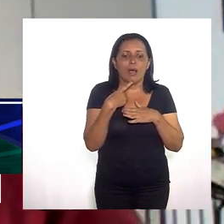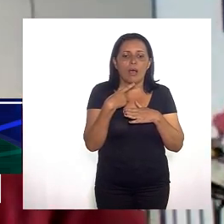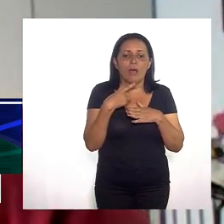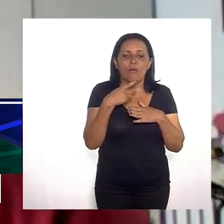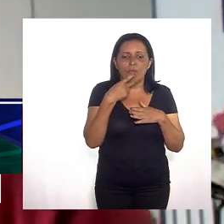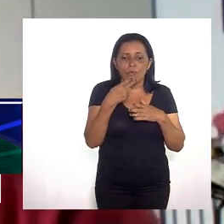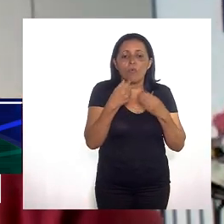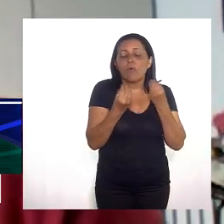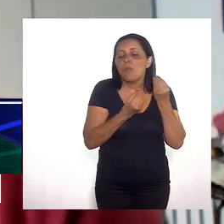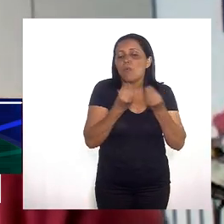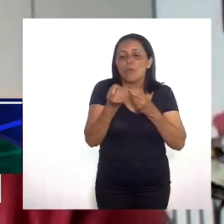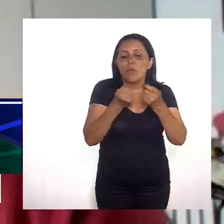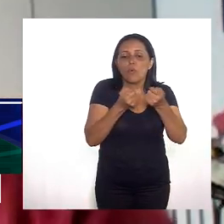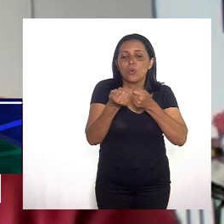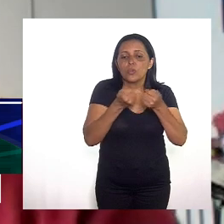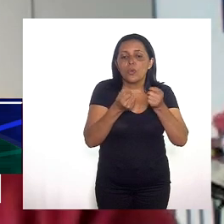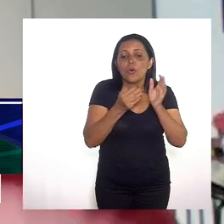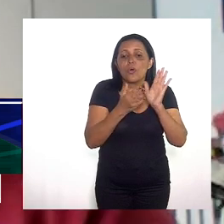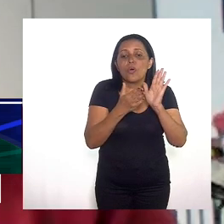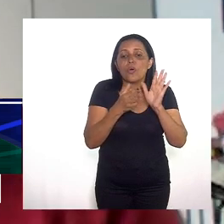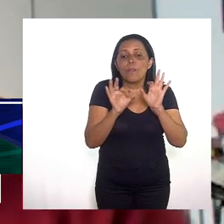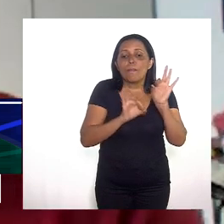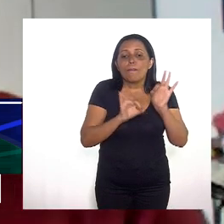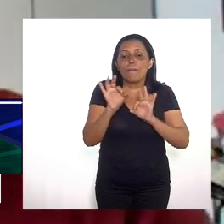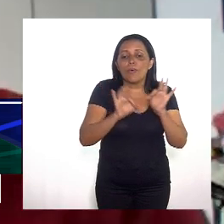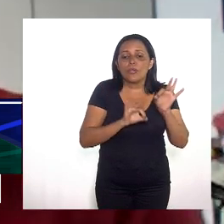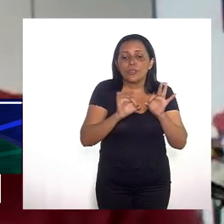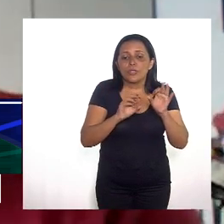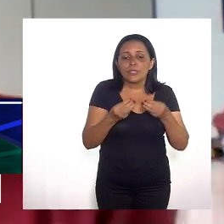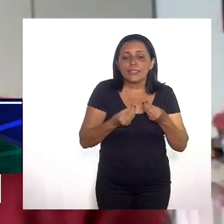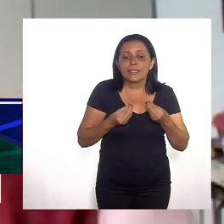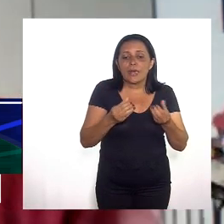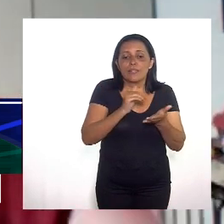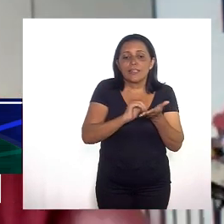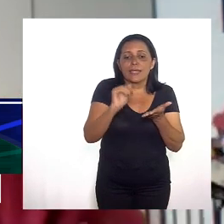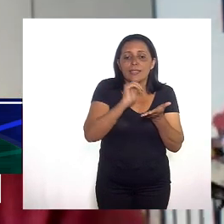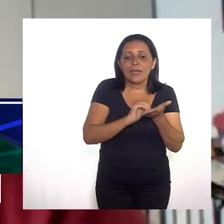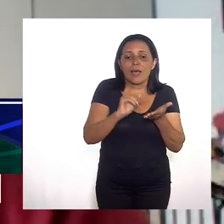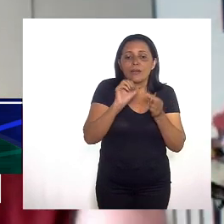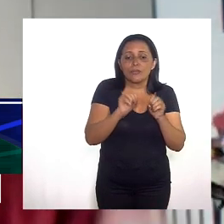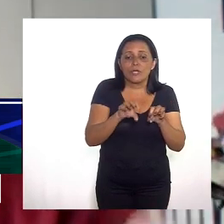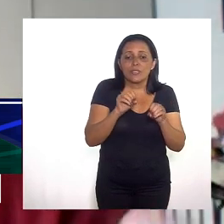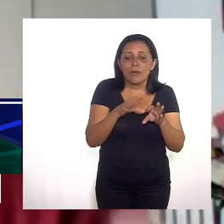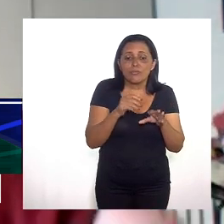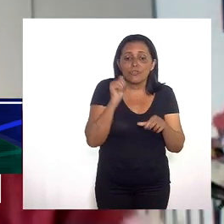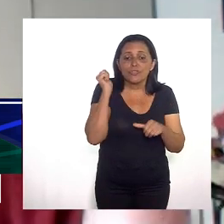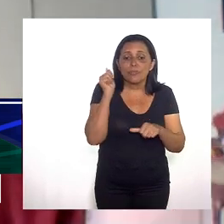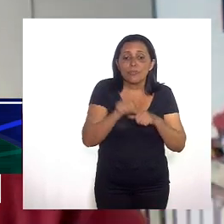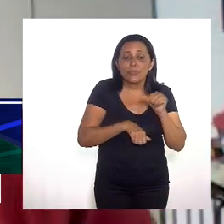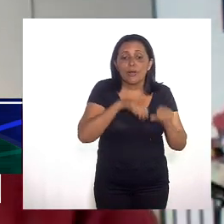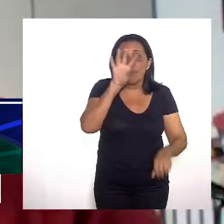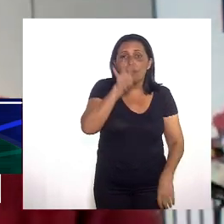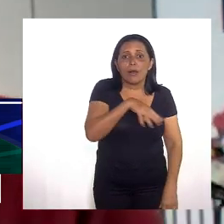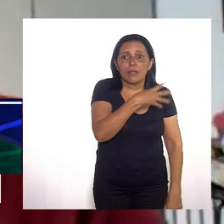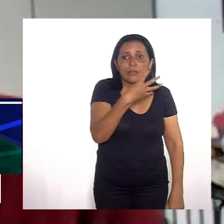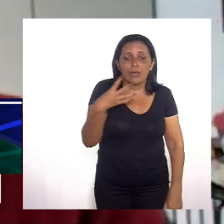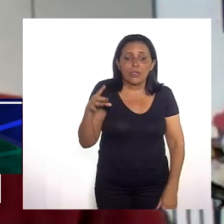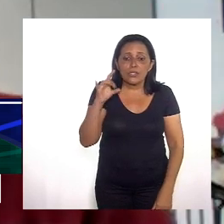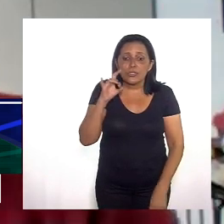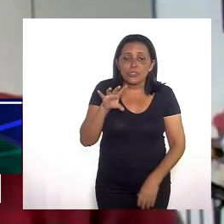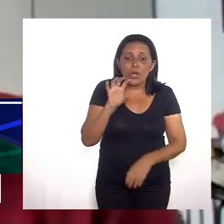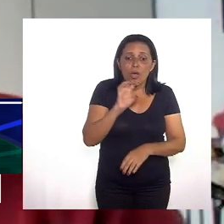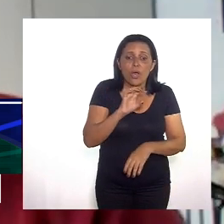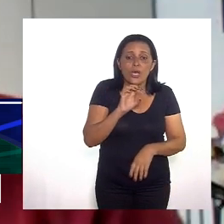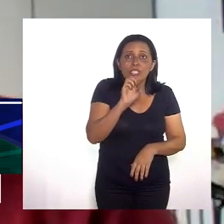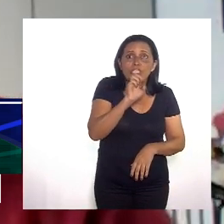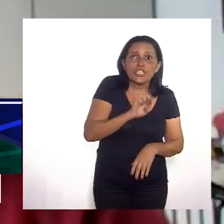coautores. Um projeto que dá ao secretário de Educação a prerrogativa de mudar o calendário não só da rede estadual de educação,